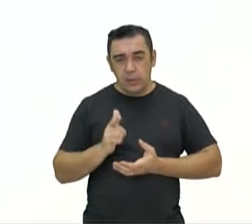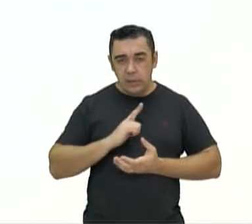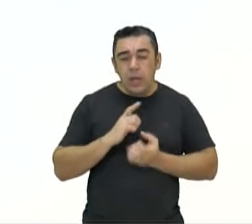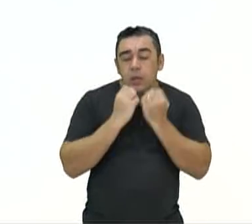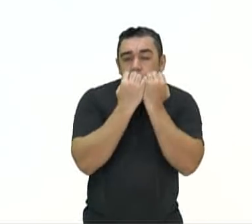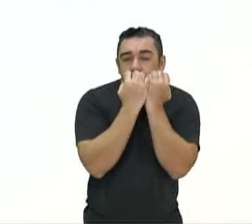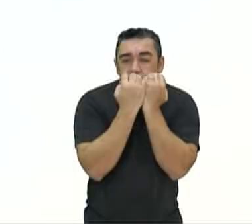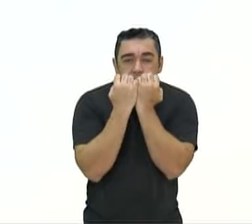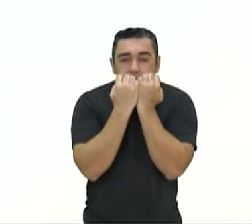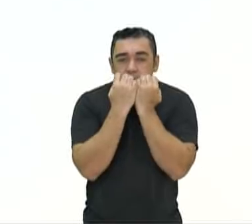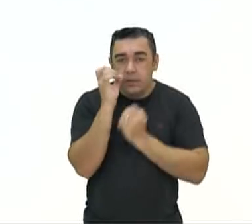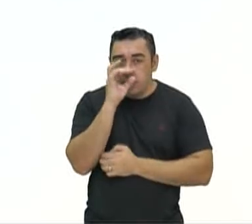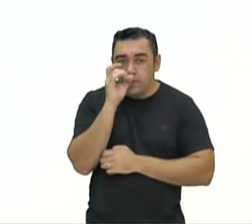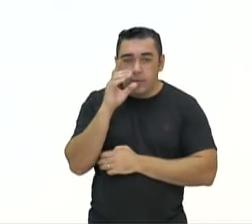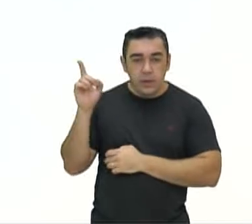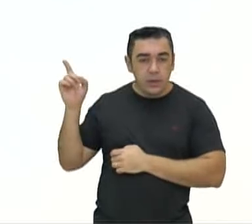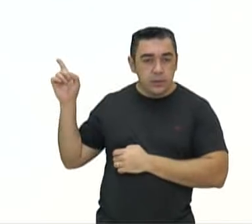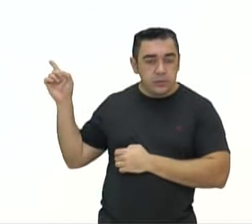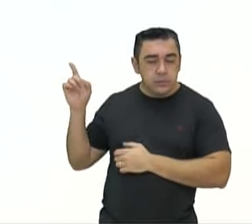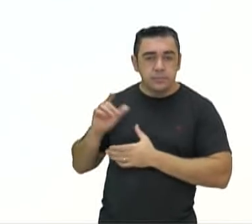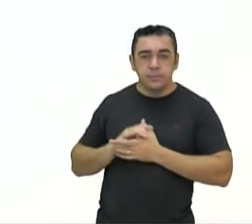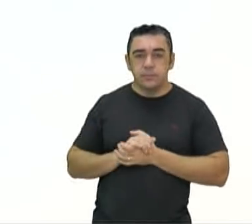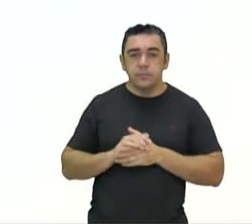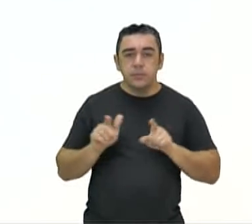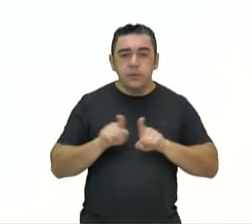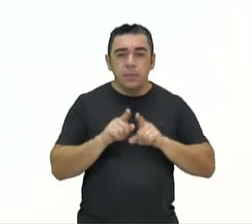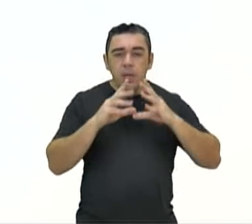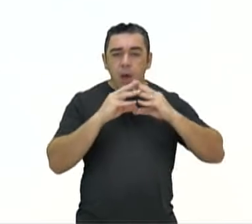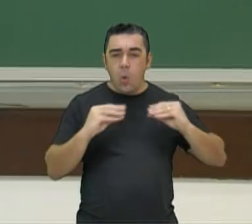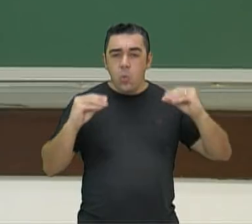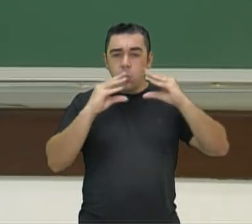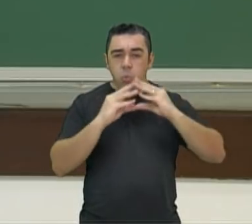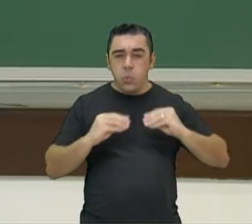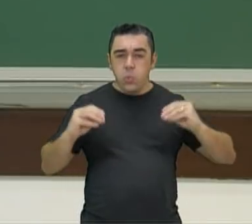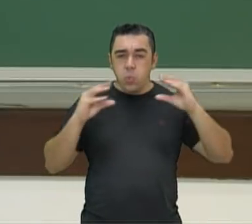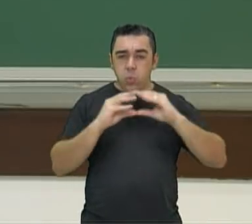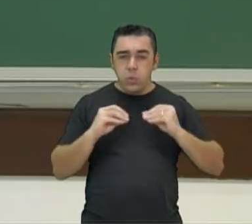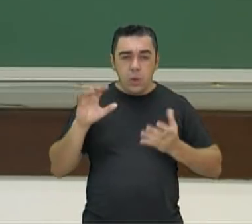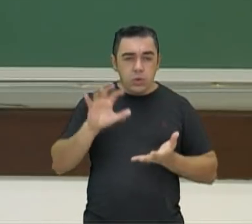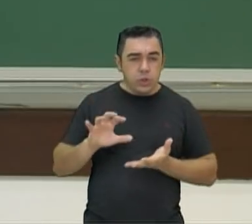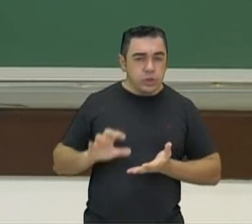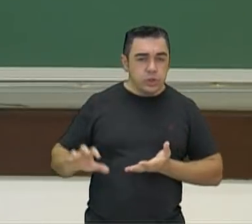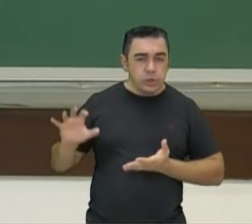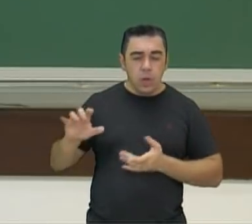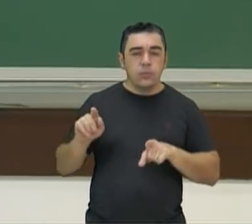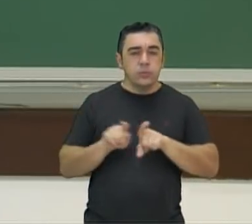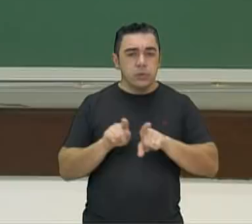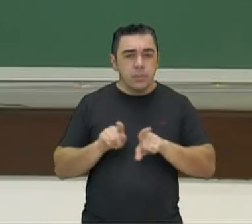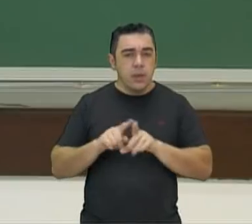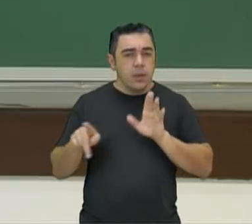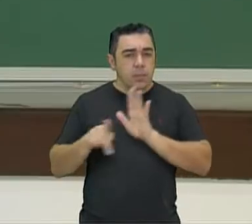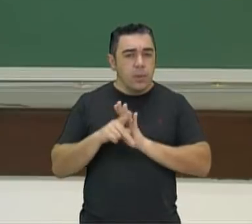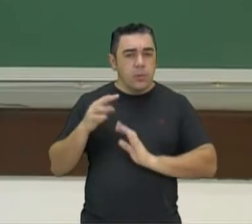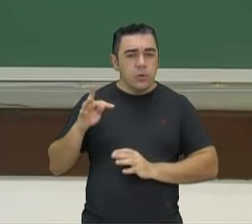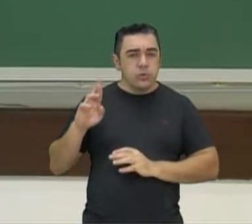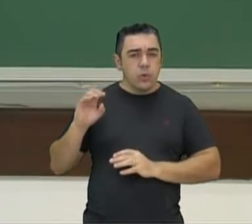essa área verde, o do algodão, ó, toda essa região, as culturas tropicais,